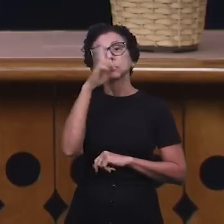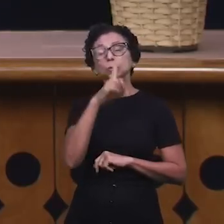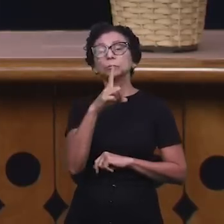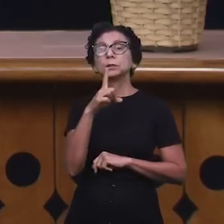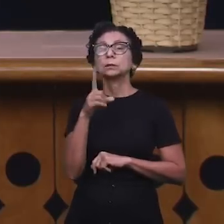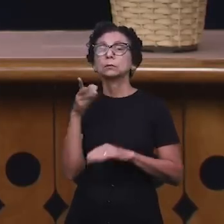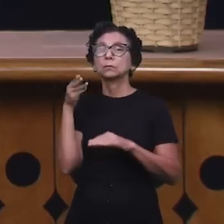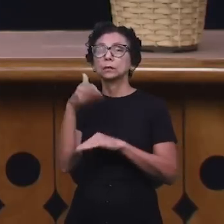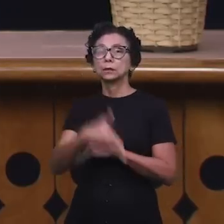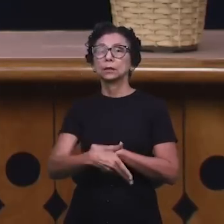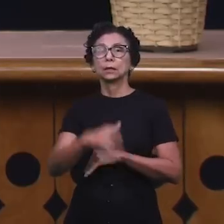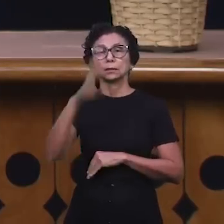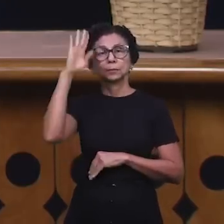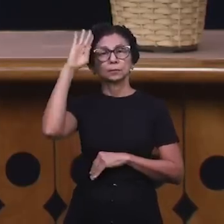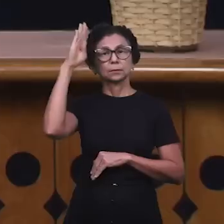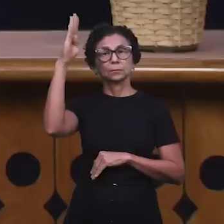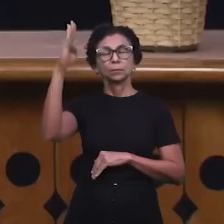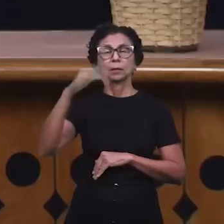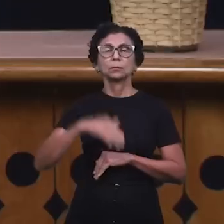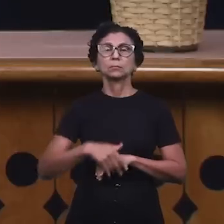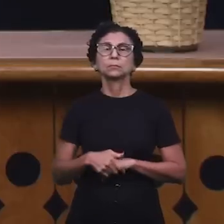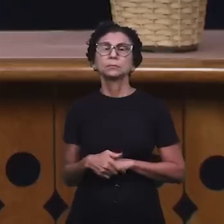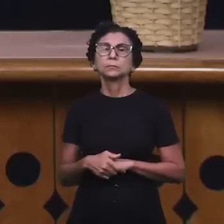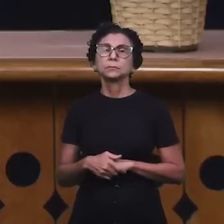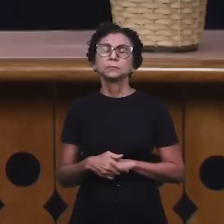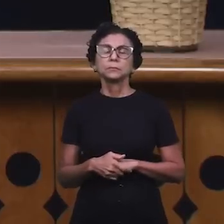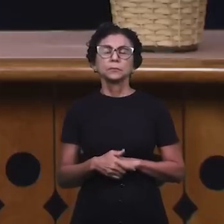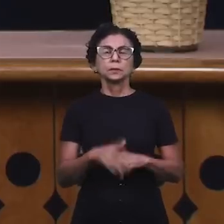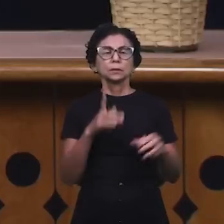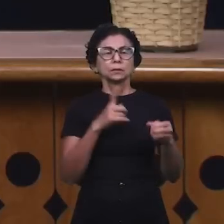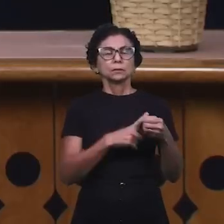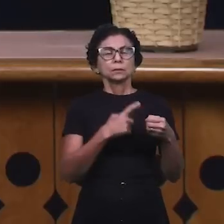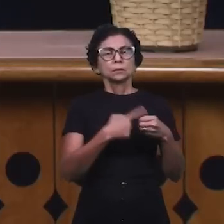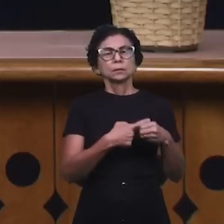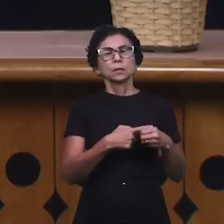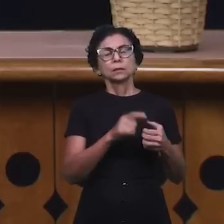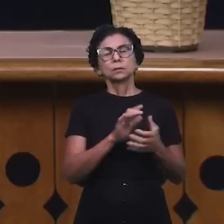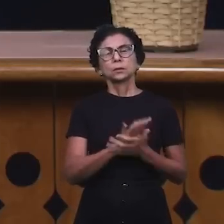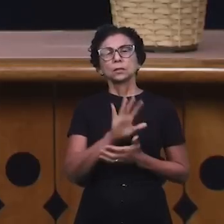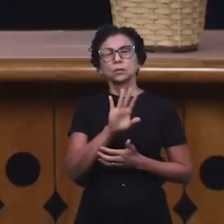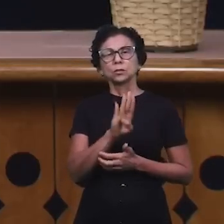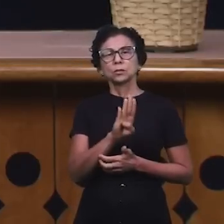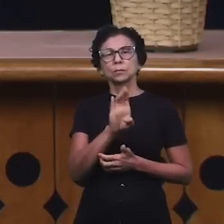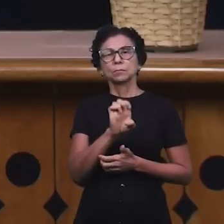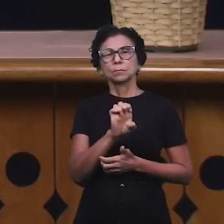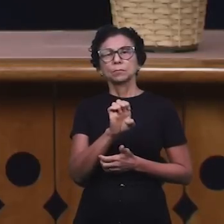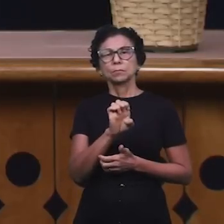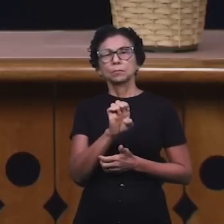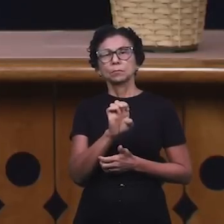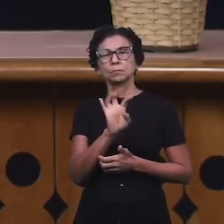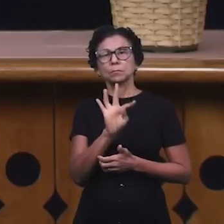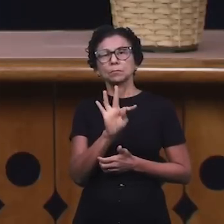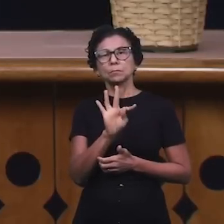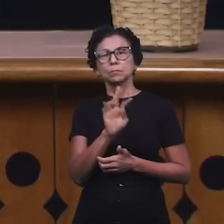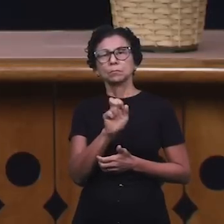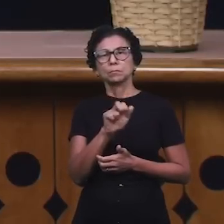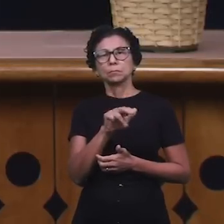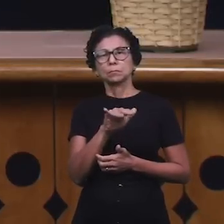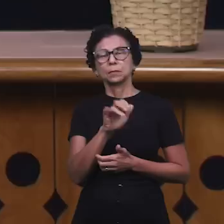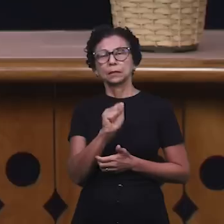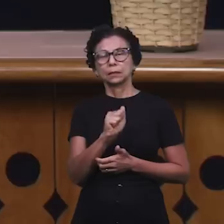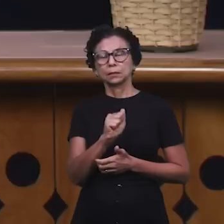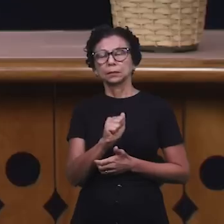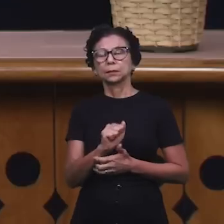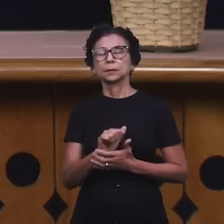Ele saiu de Betânia, chegou fazendo uma representação. Digamos que aqui está o Monte das